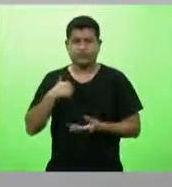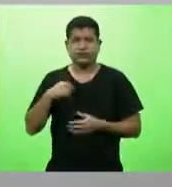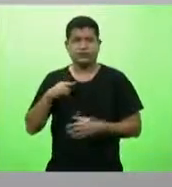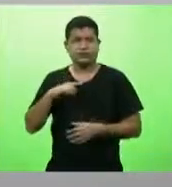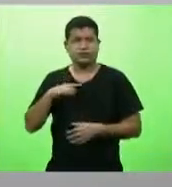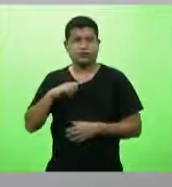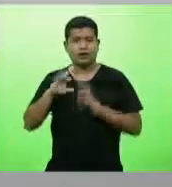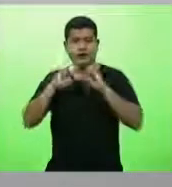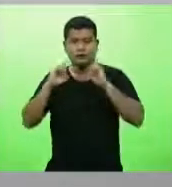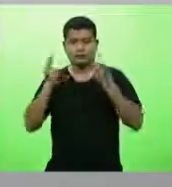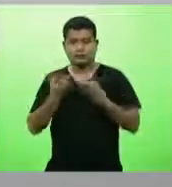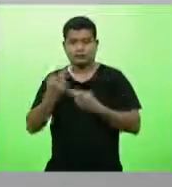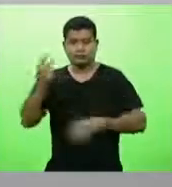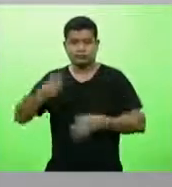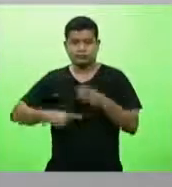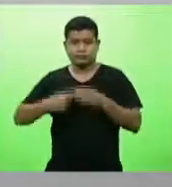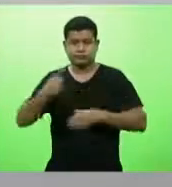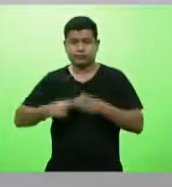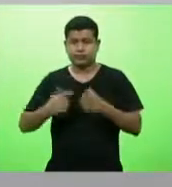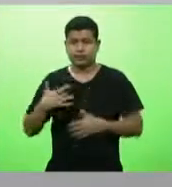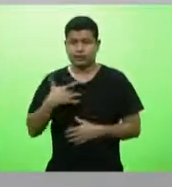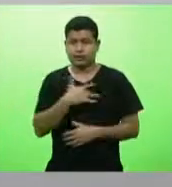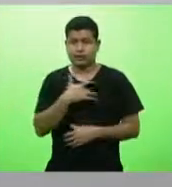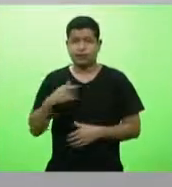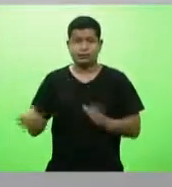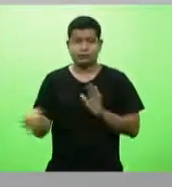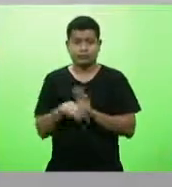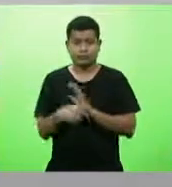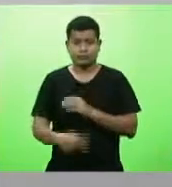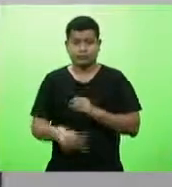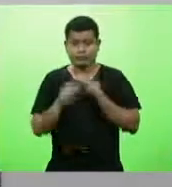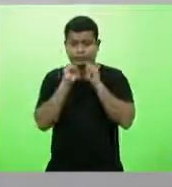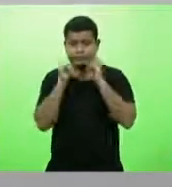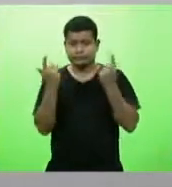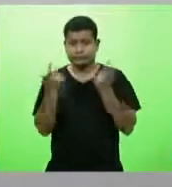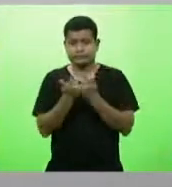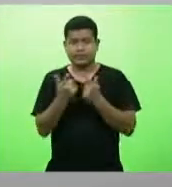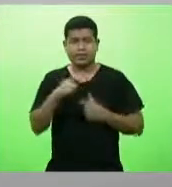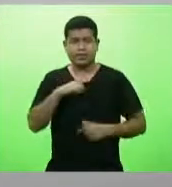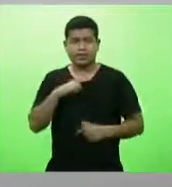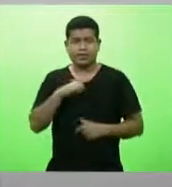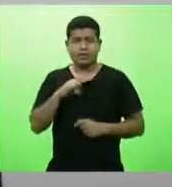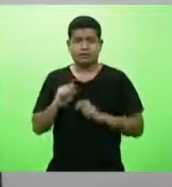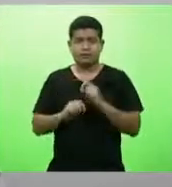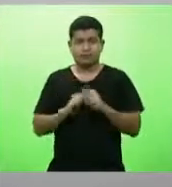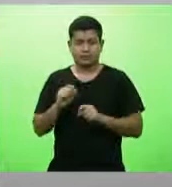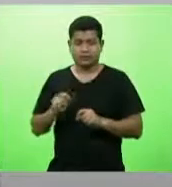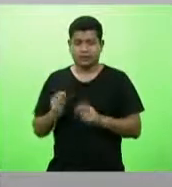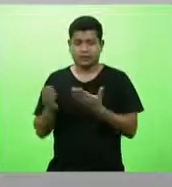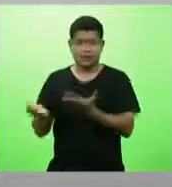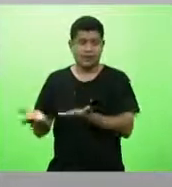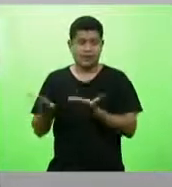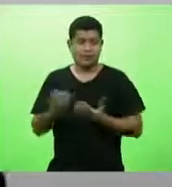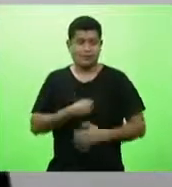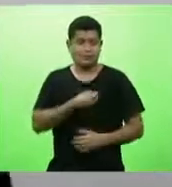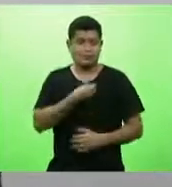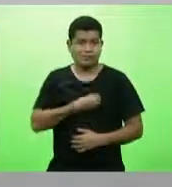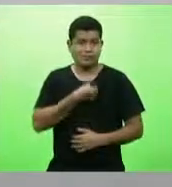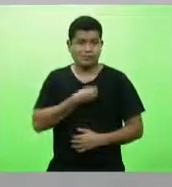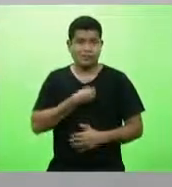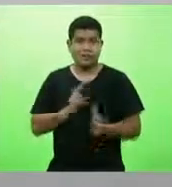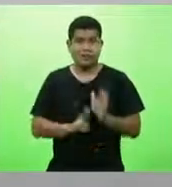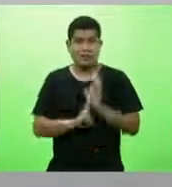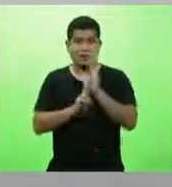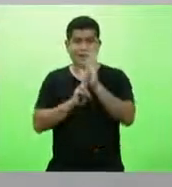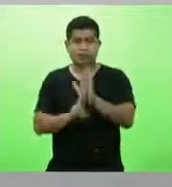nossa Comissão de Saúde aqui da Assembleia Legislativa e tivemos a alegria de contar com a presença do representante